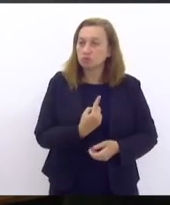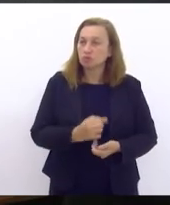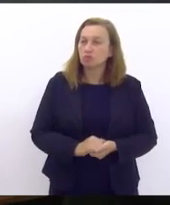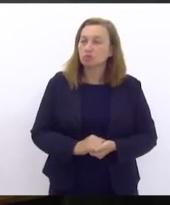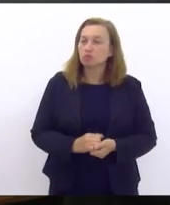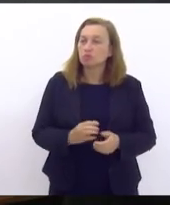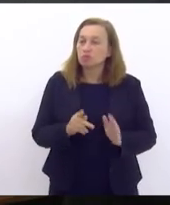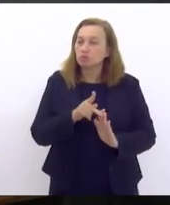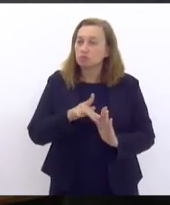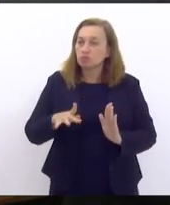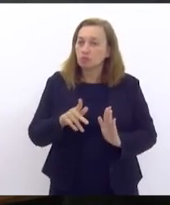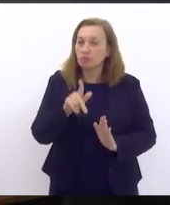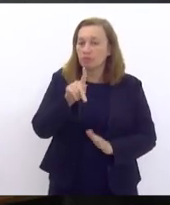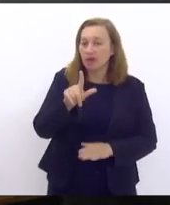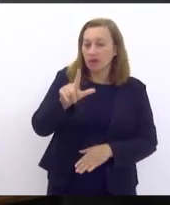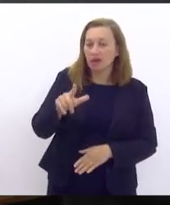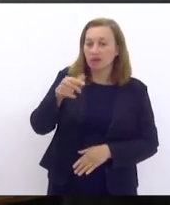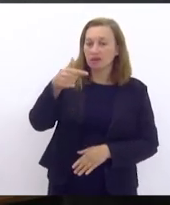protocolou o